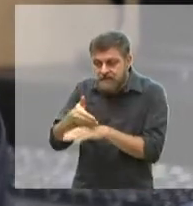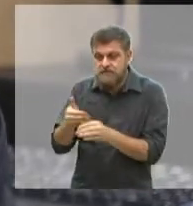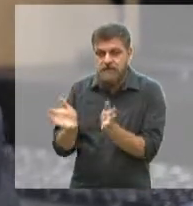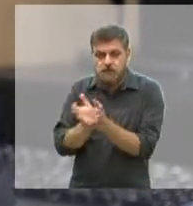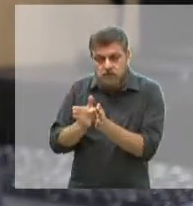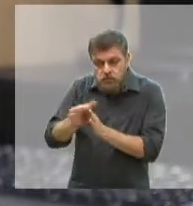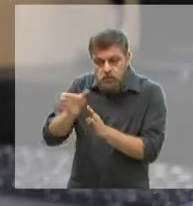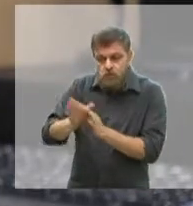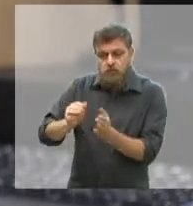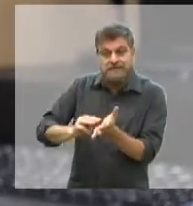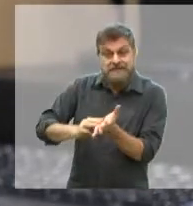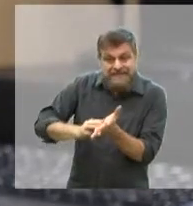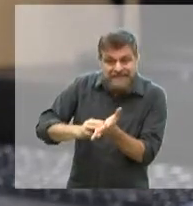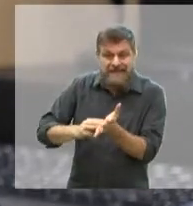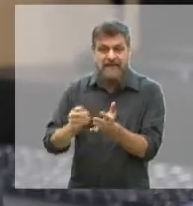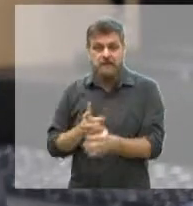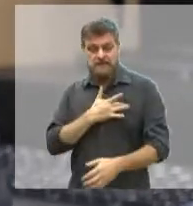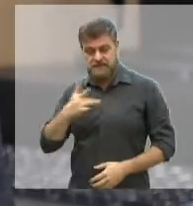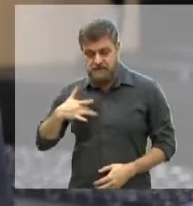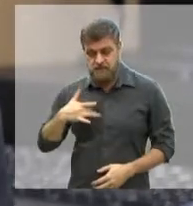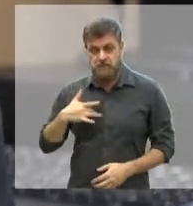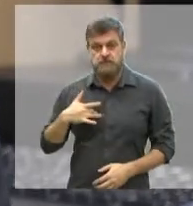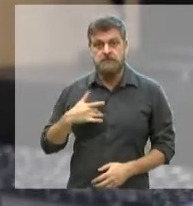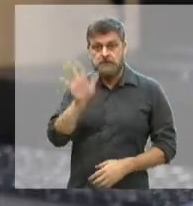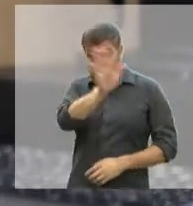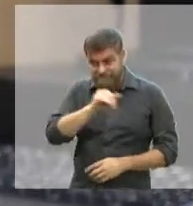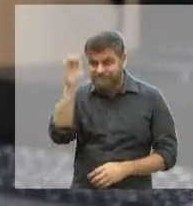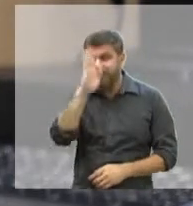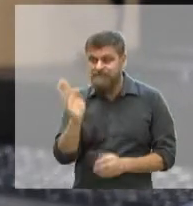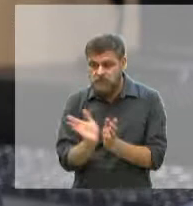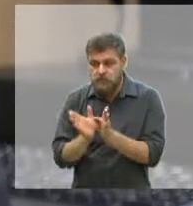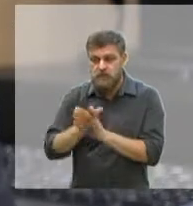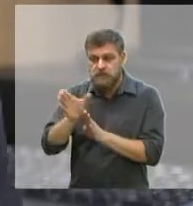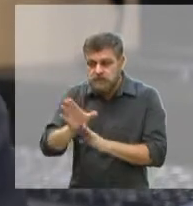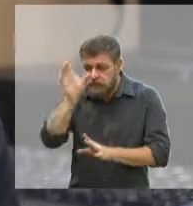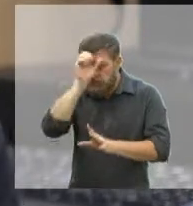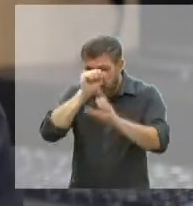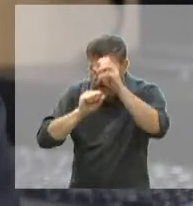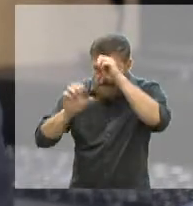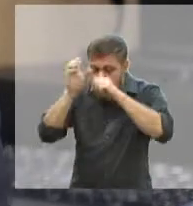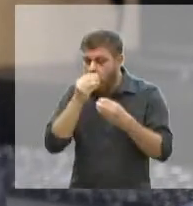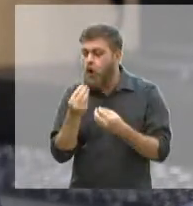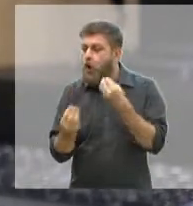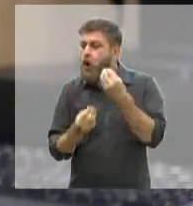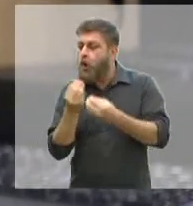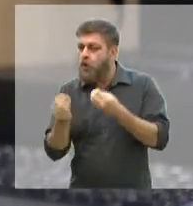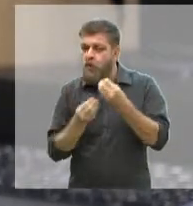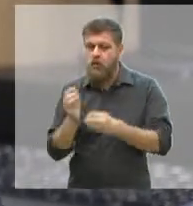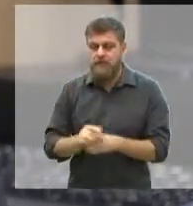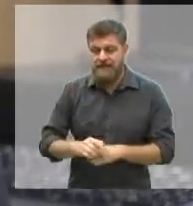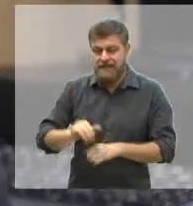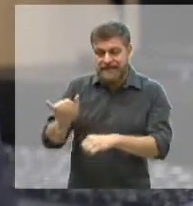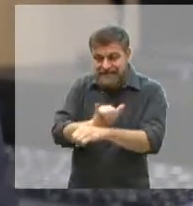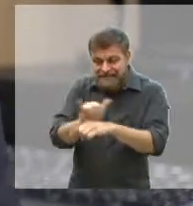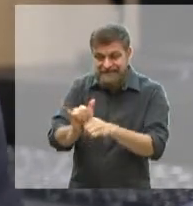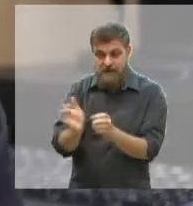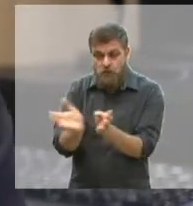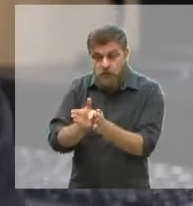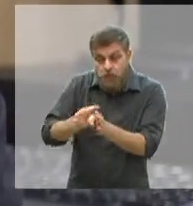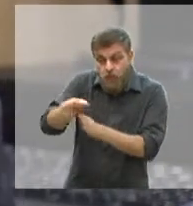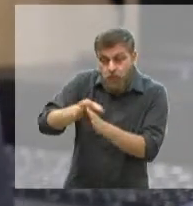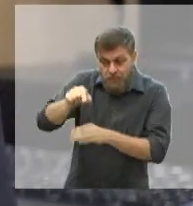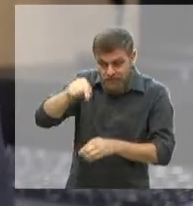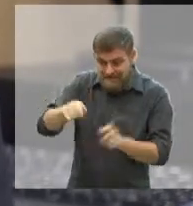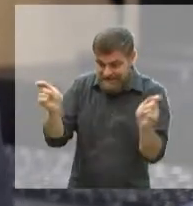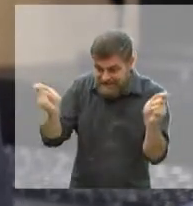de saúde, fui conselheiro nacional de saúde por vários anos e aprendi muito sobre como que esse tipo de dispositivo pode